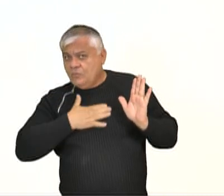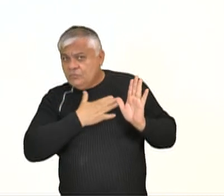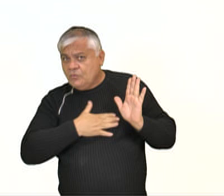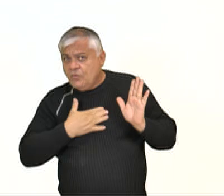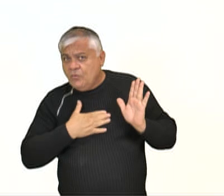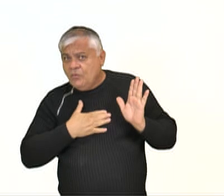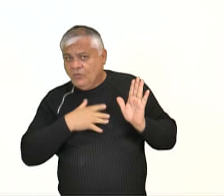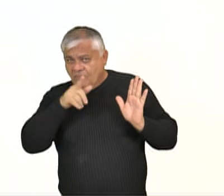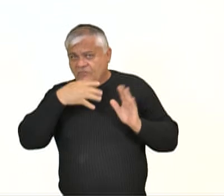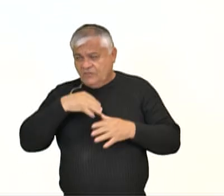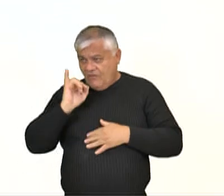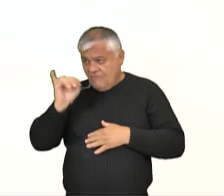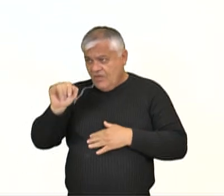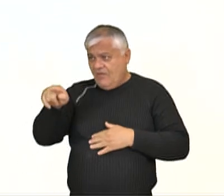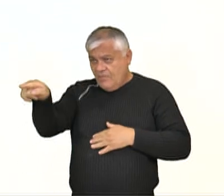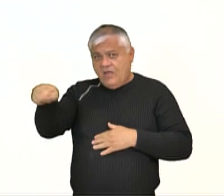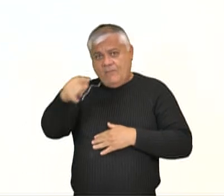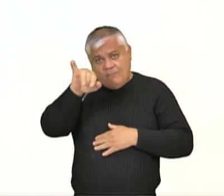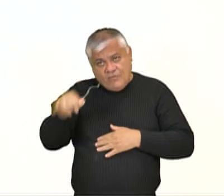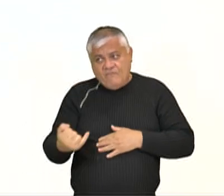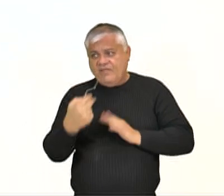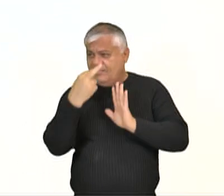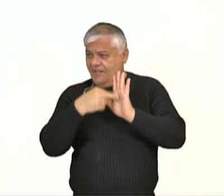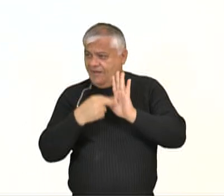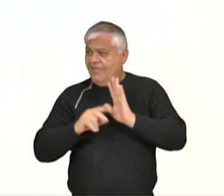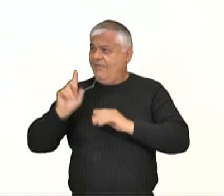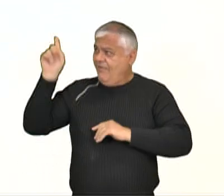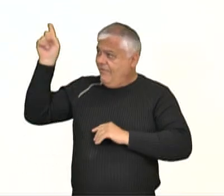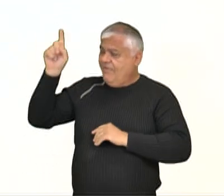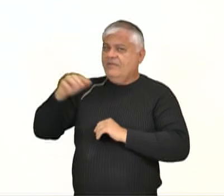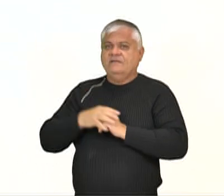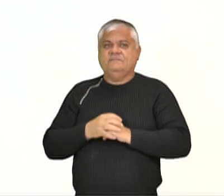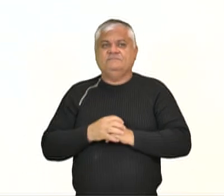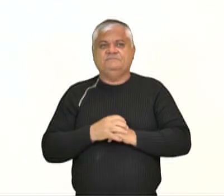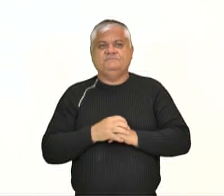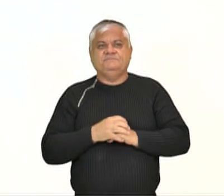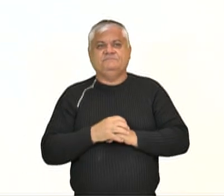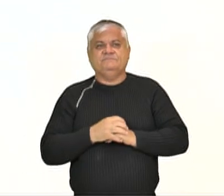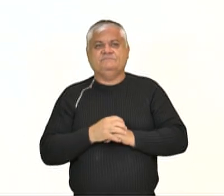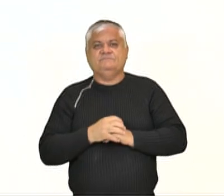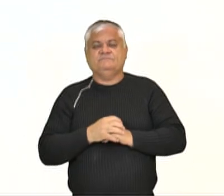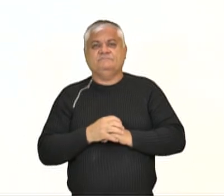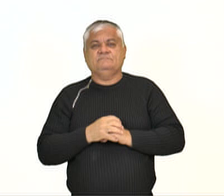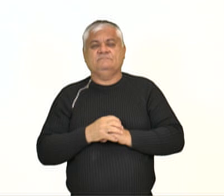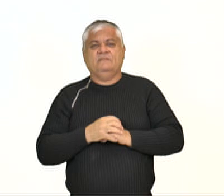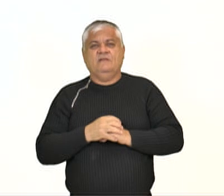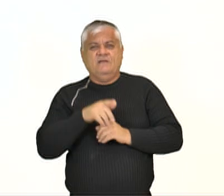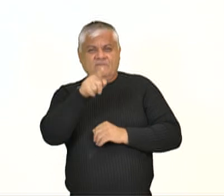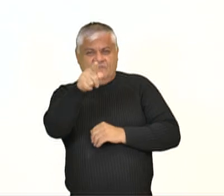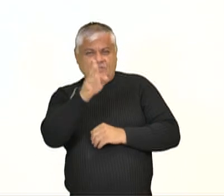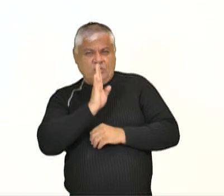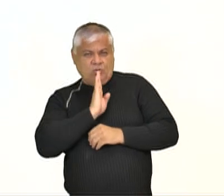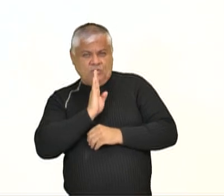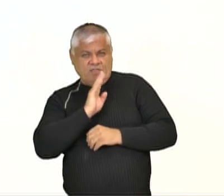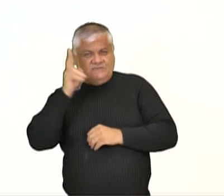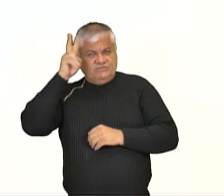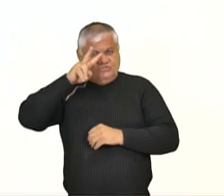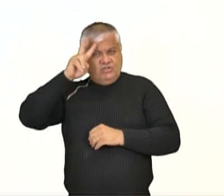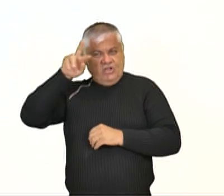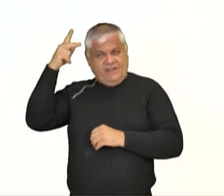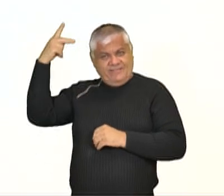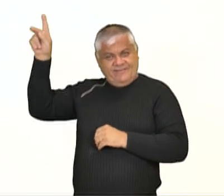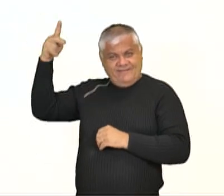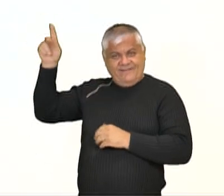Você recomendaria para uma outra pessoa? Do you know its story? Você conhece essa